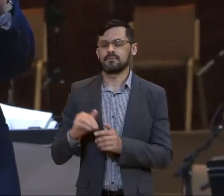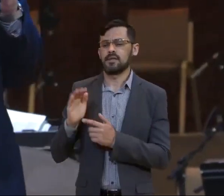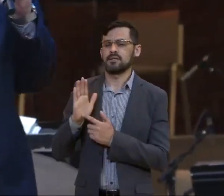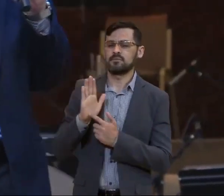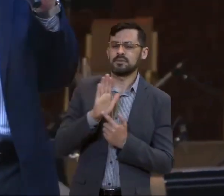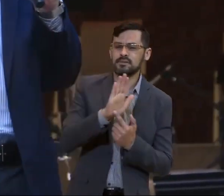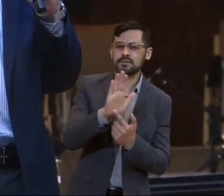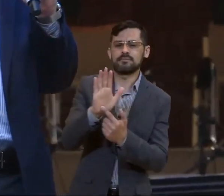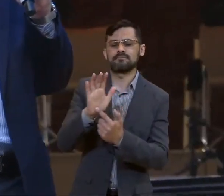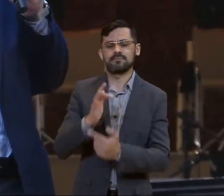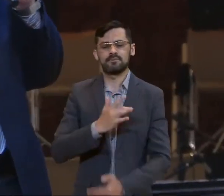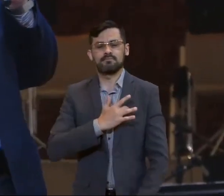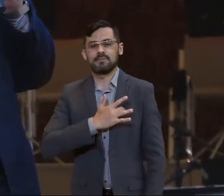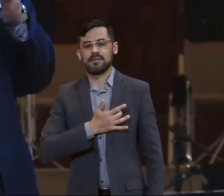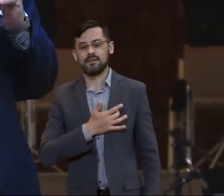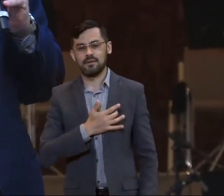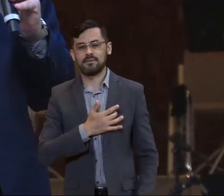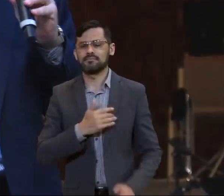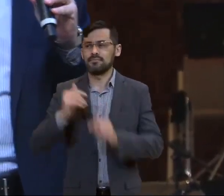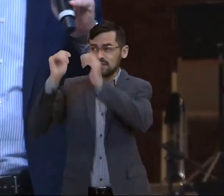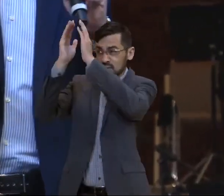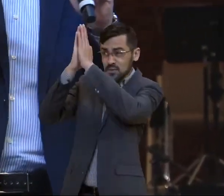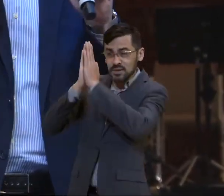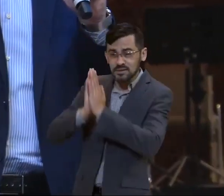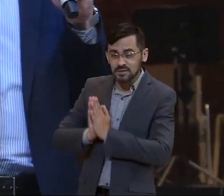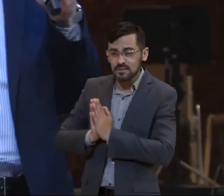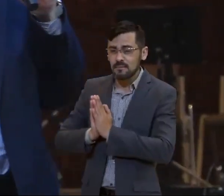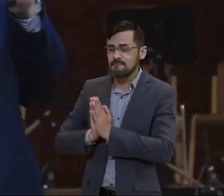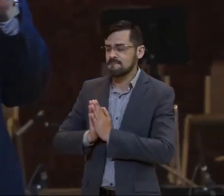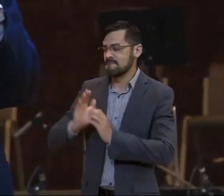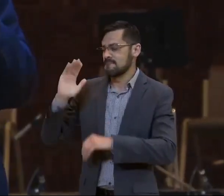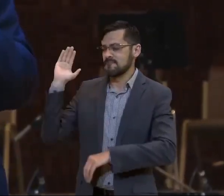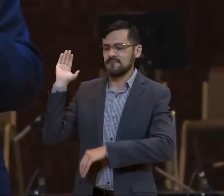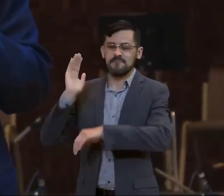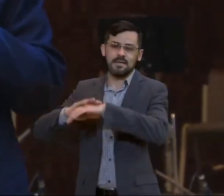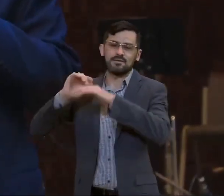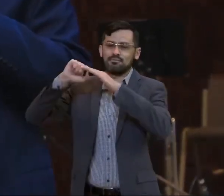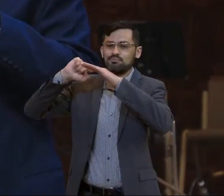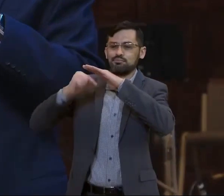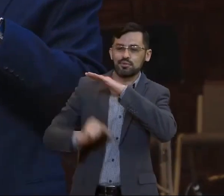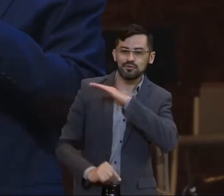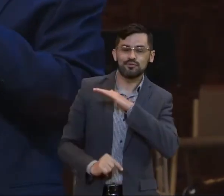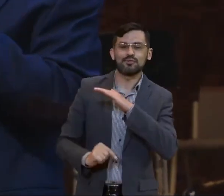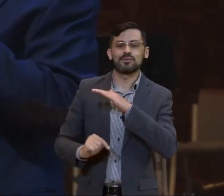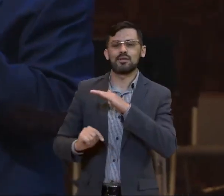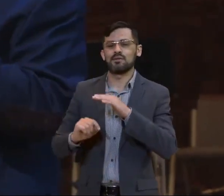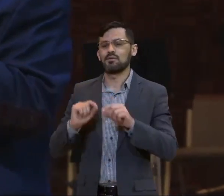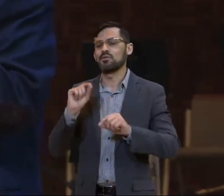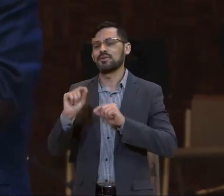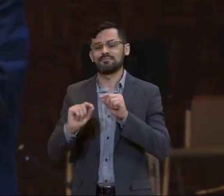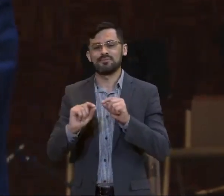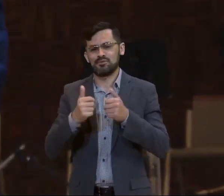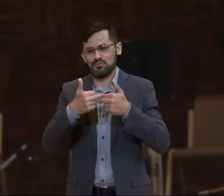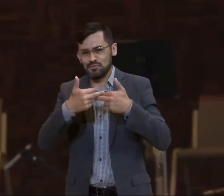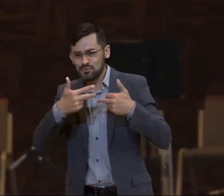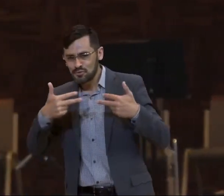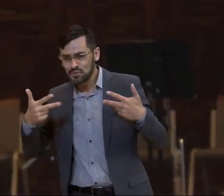expressão de piedade cristã, de adoração mais significativa, não é nada disso que eu